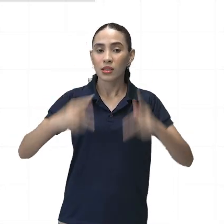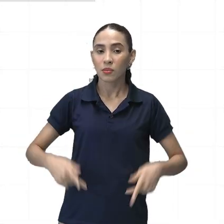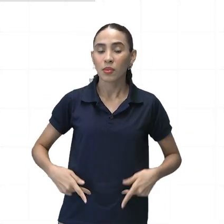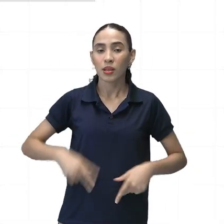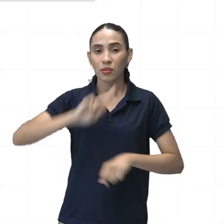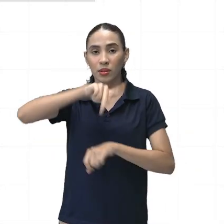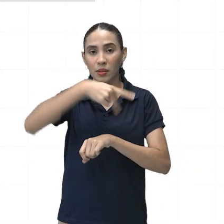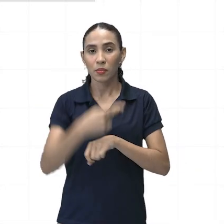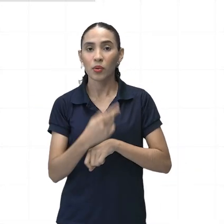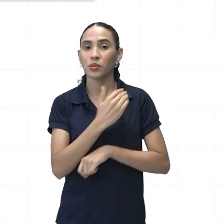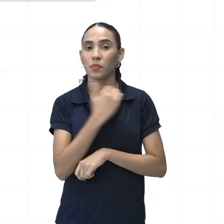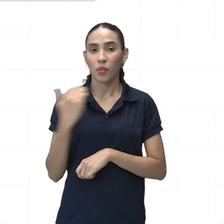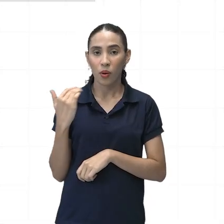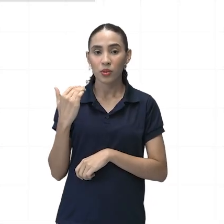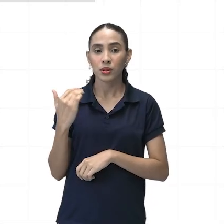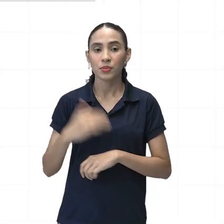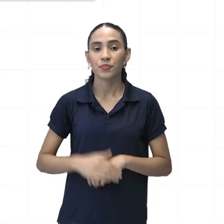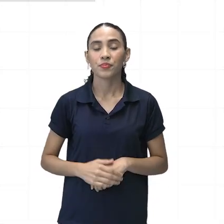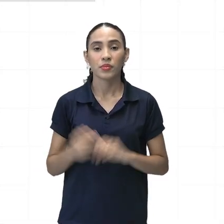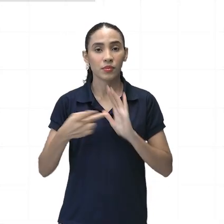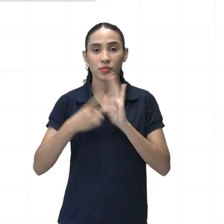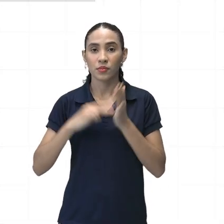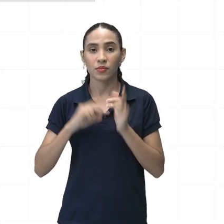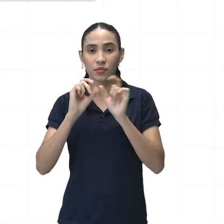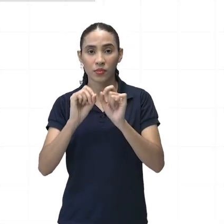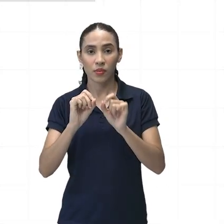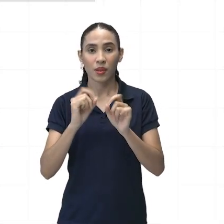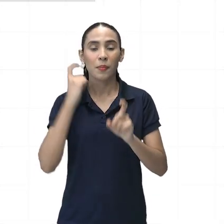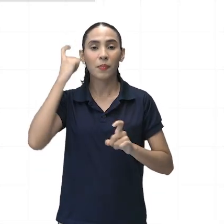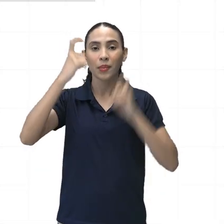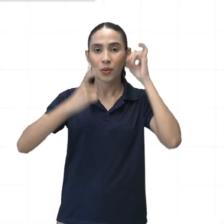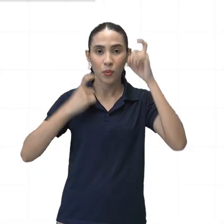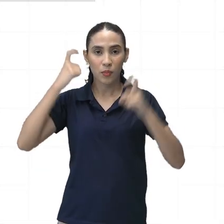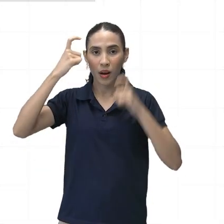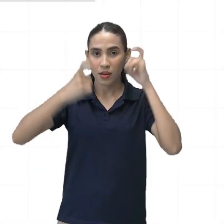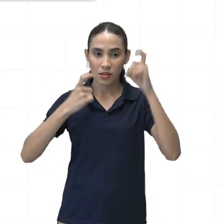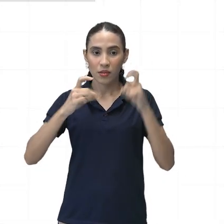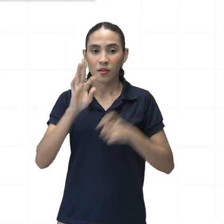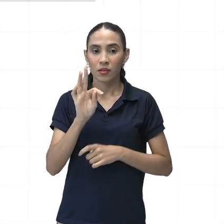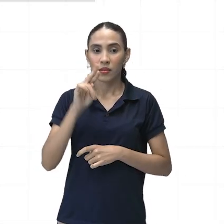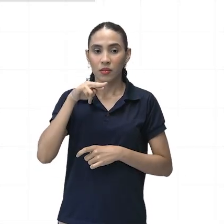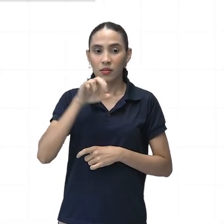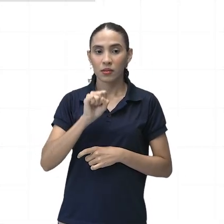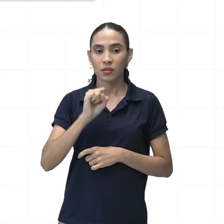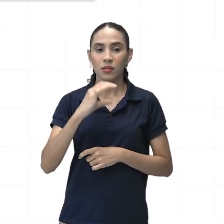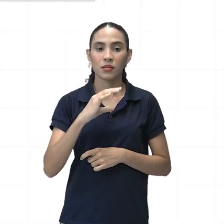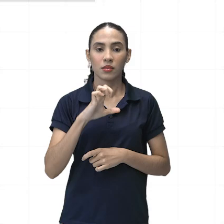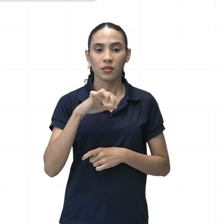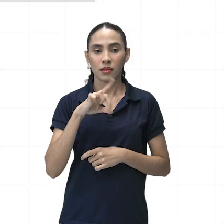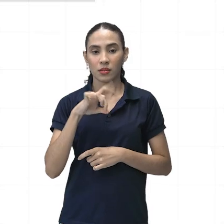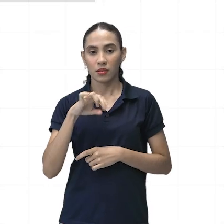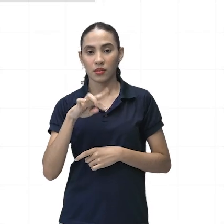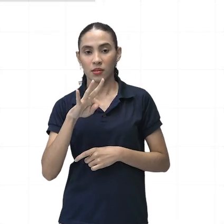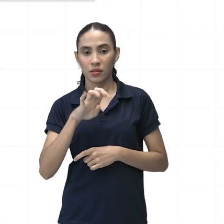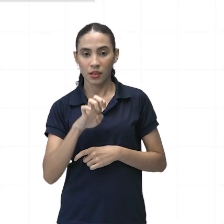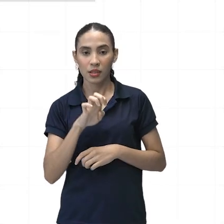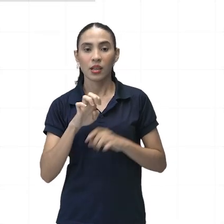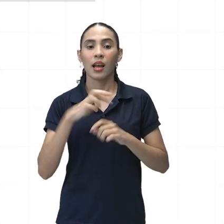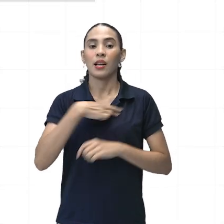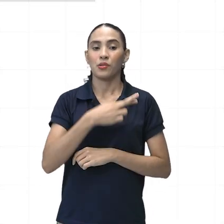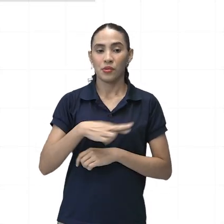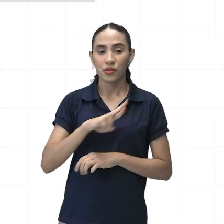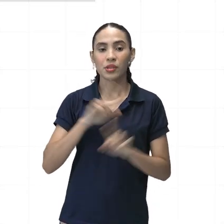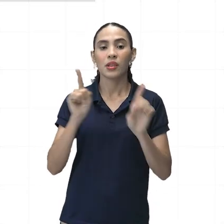humano após a sua morte, ou seja, uma preocupação transcendente, as religiões também